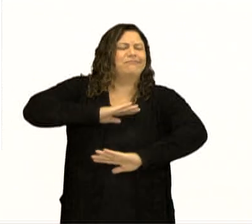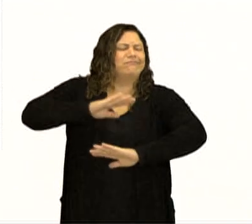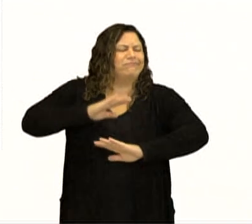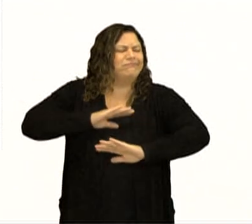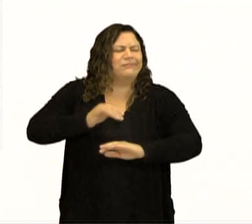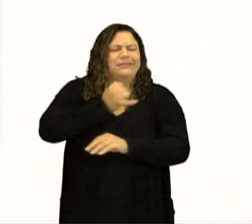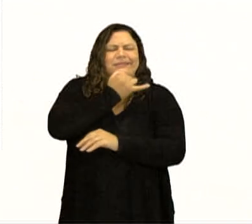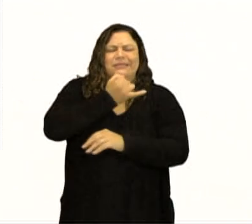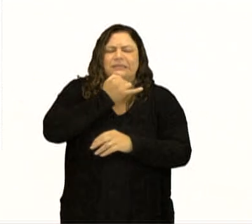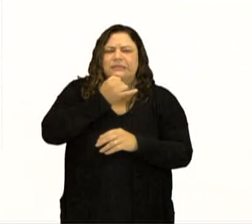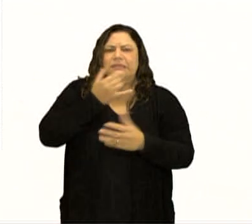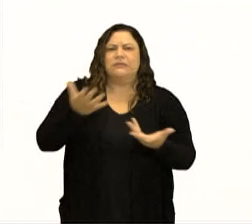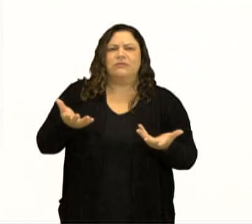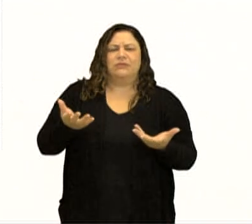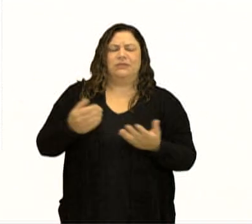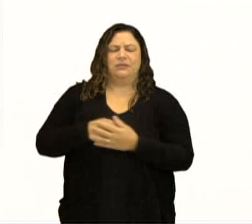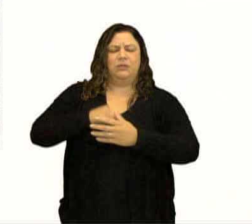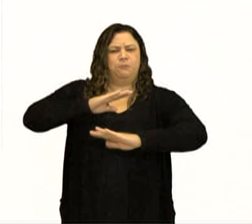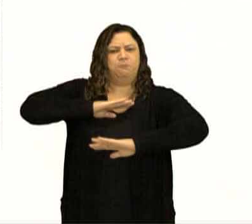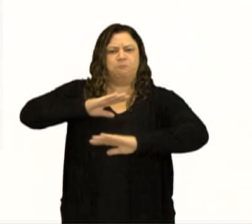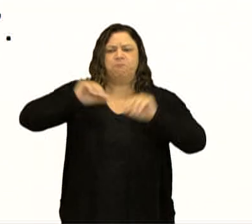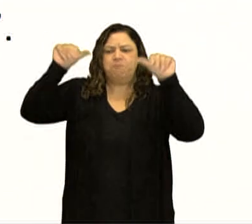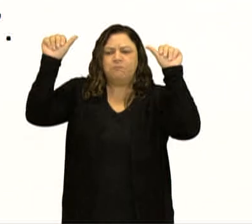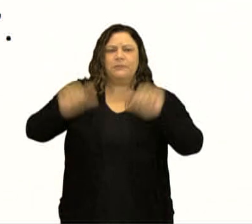lastimável de condições péssimas de vida.